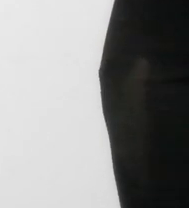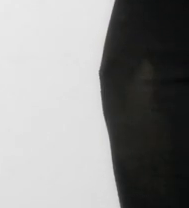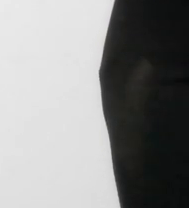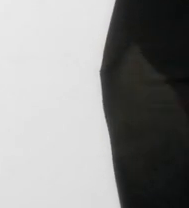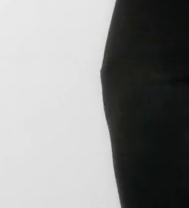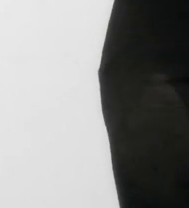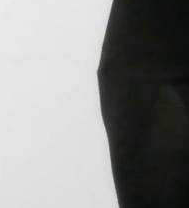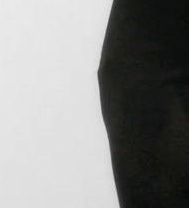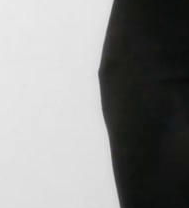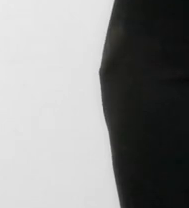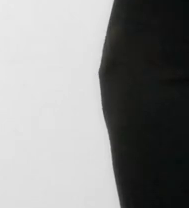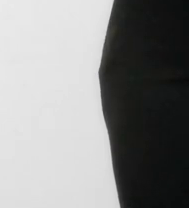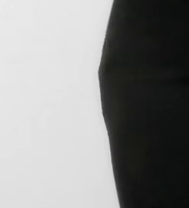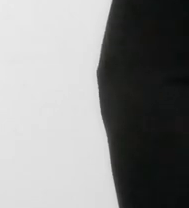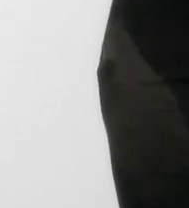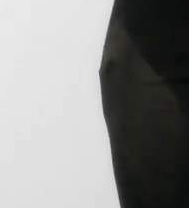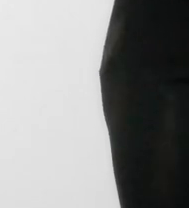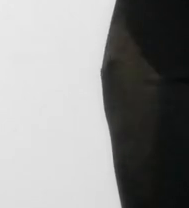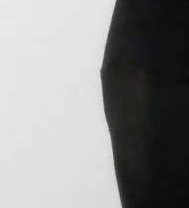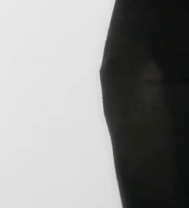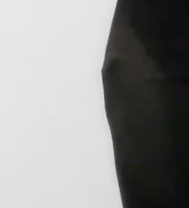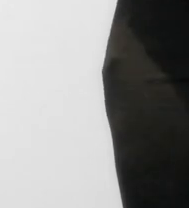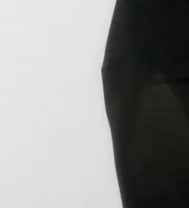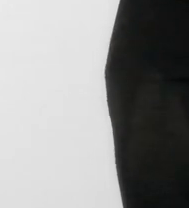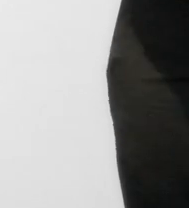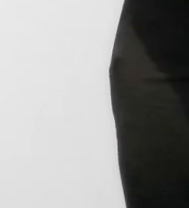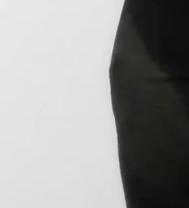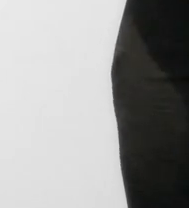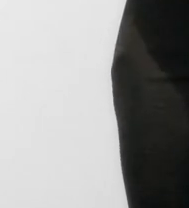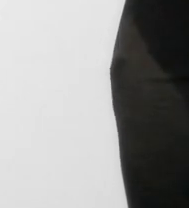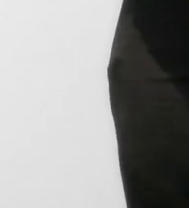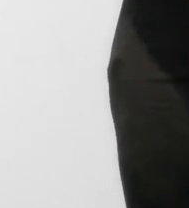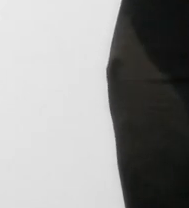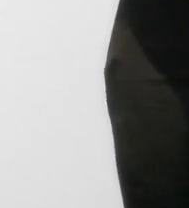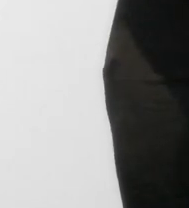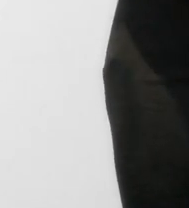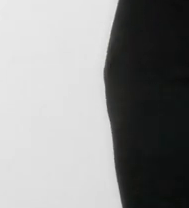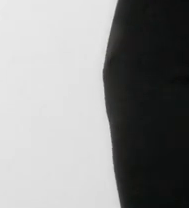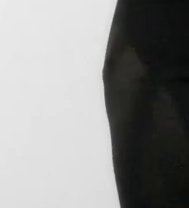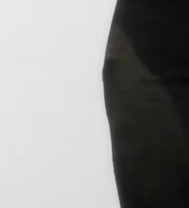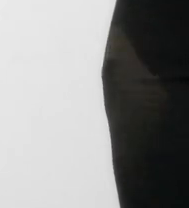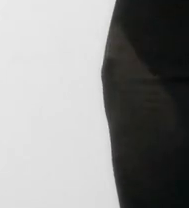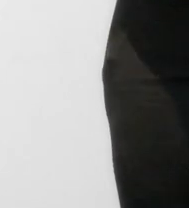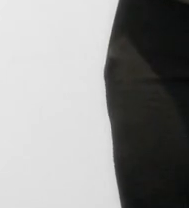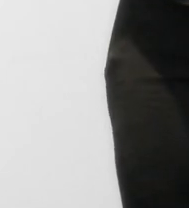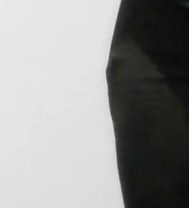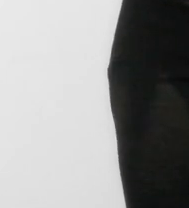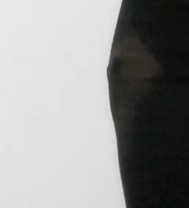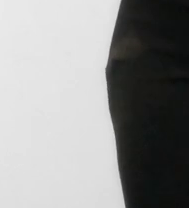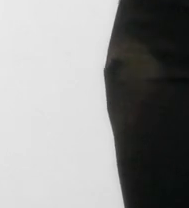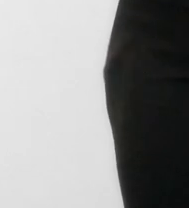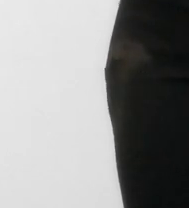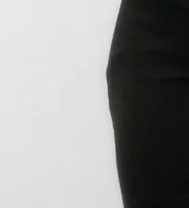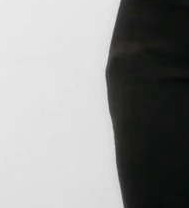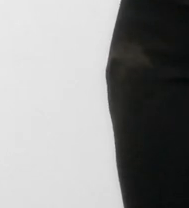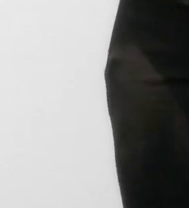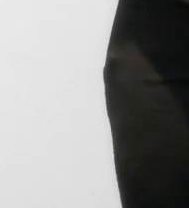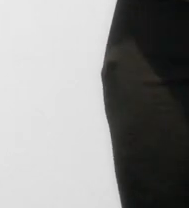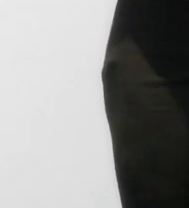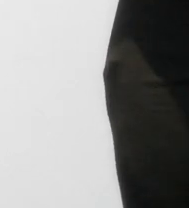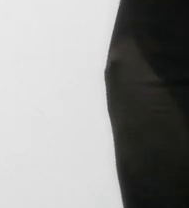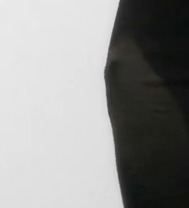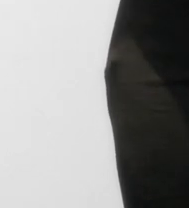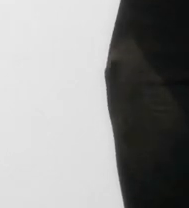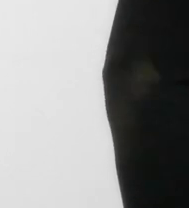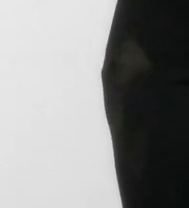militante da causa assim eu fui para Brasília no rol taxativo exemplificativo para lutar pelos nossos filhos porque a causa não é